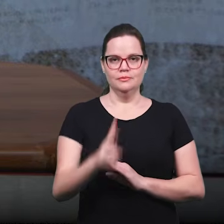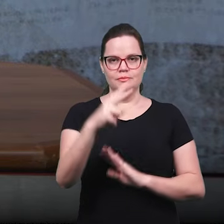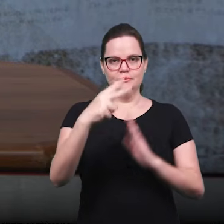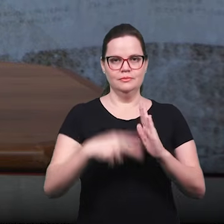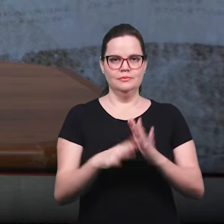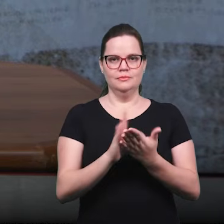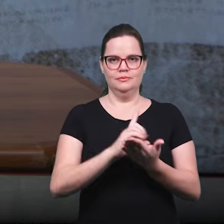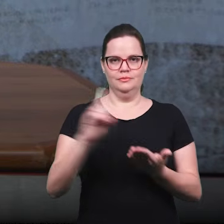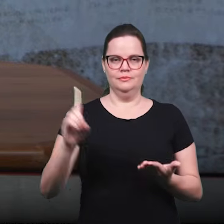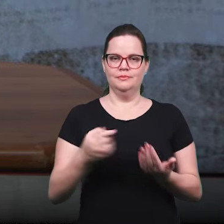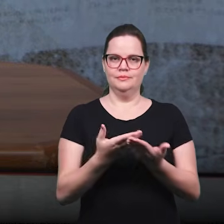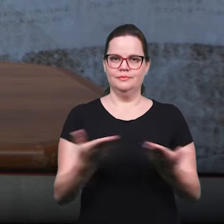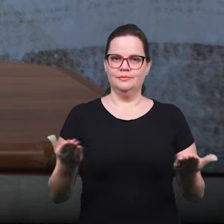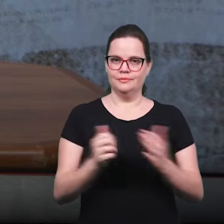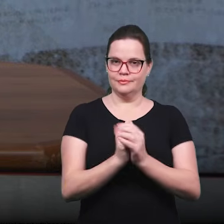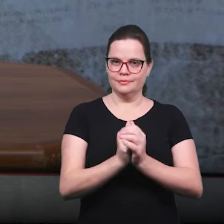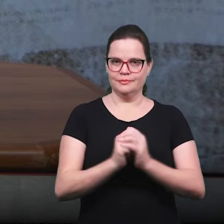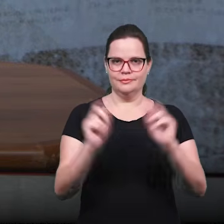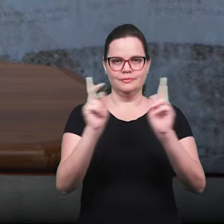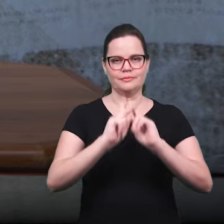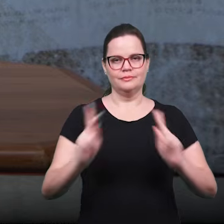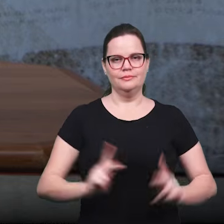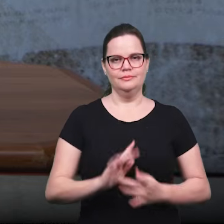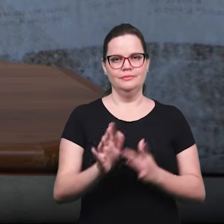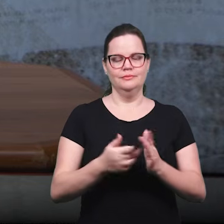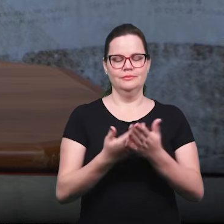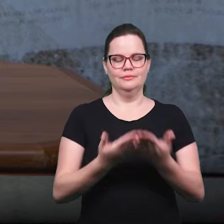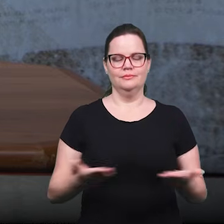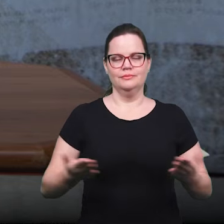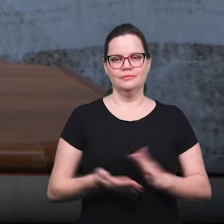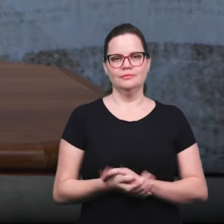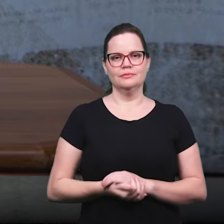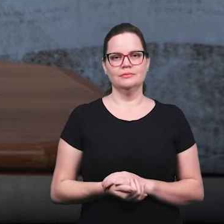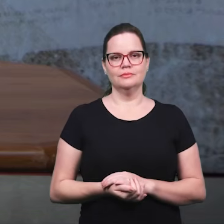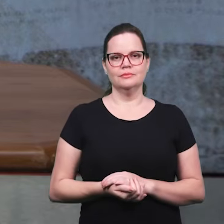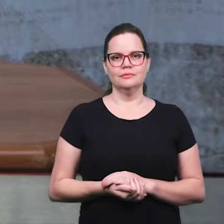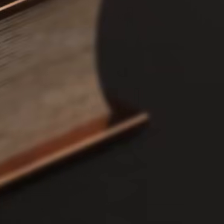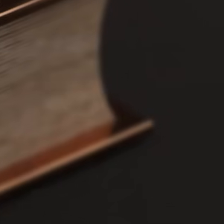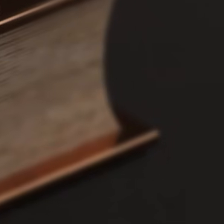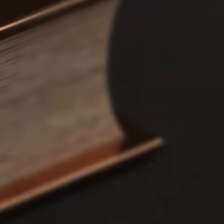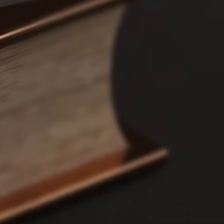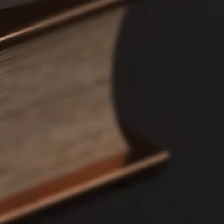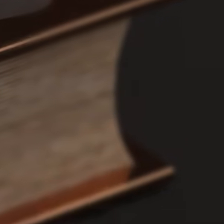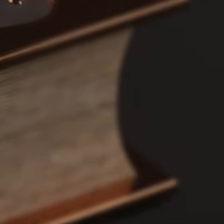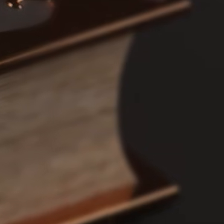juntos a palavra de Deus. Amém? Desejamos a todos a paz do Senhor Jesus.